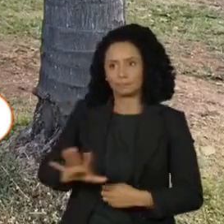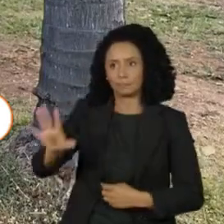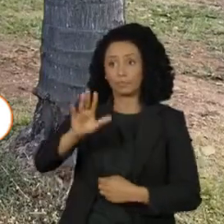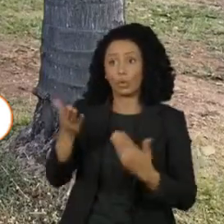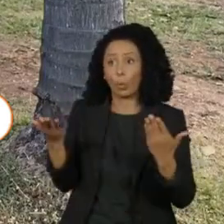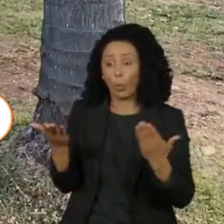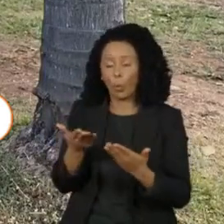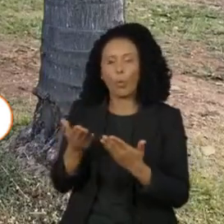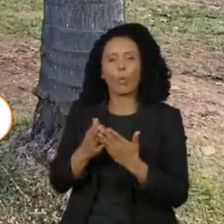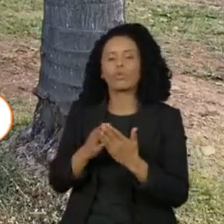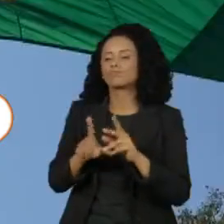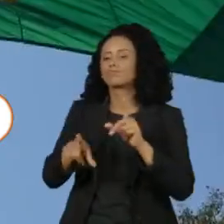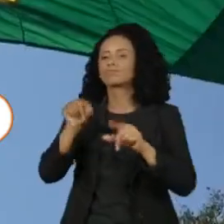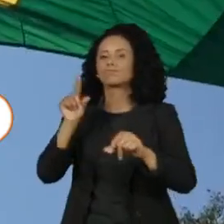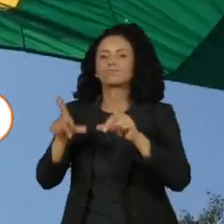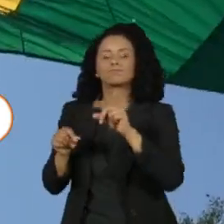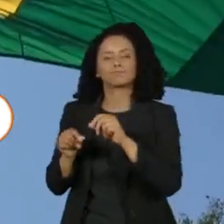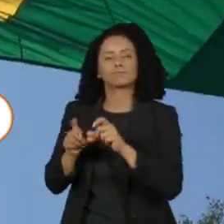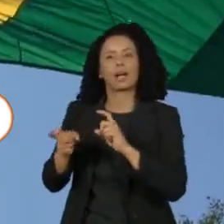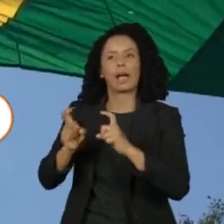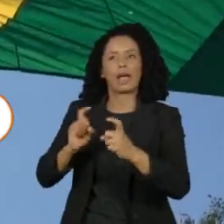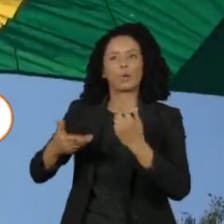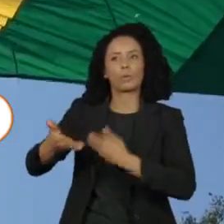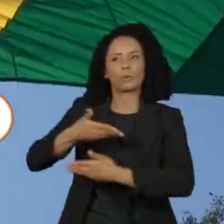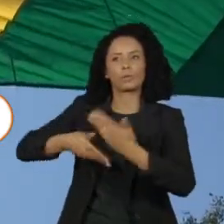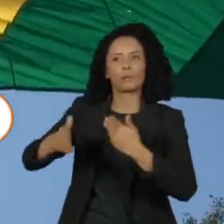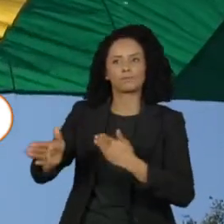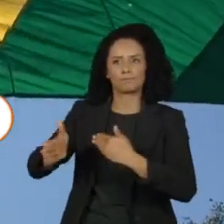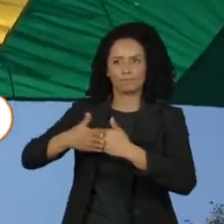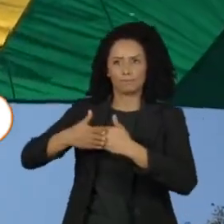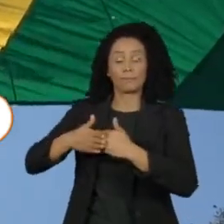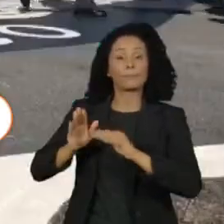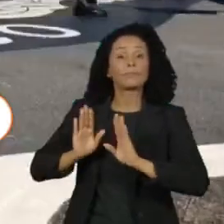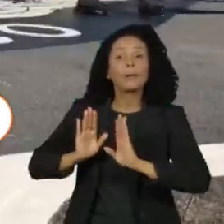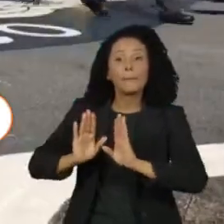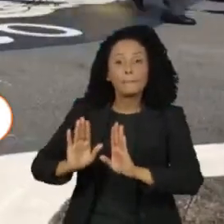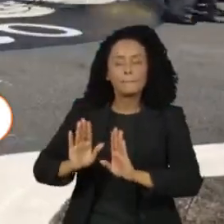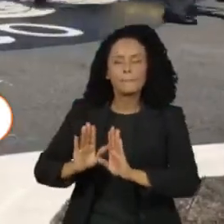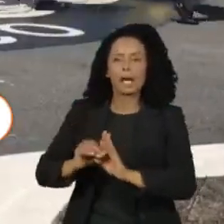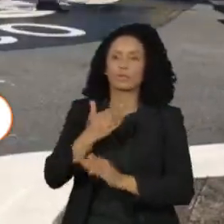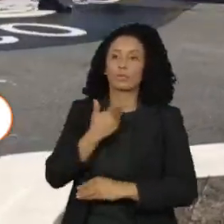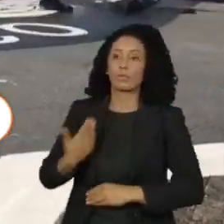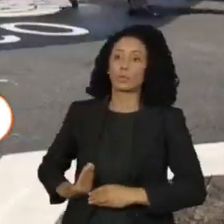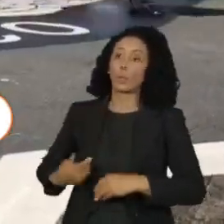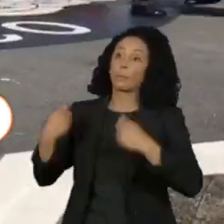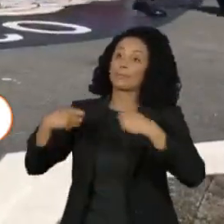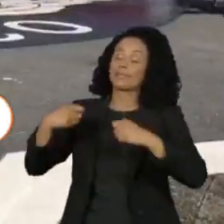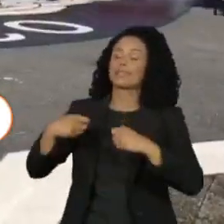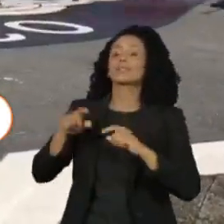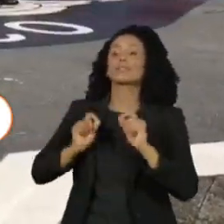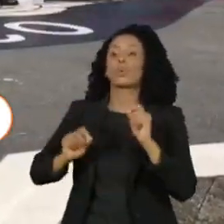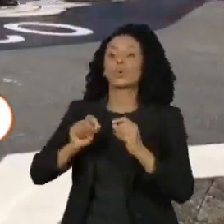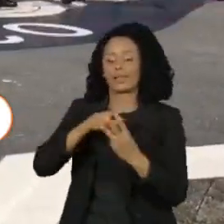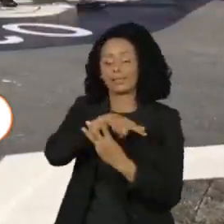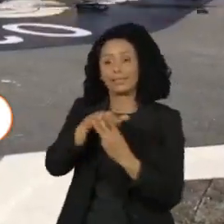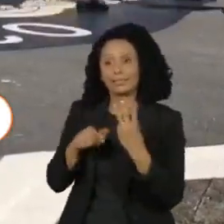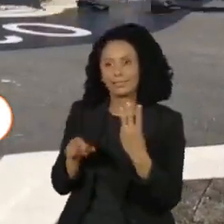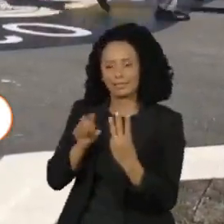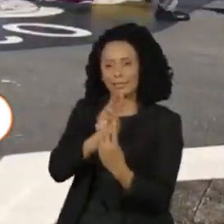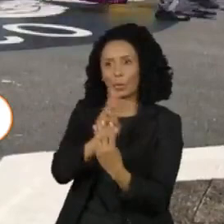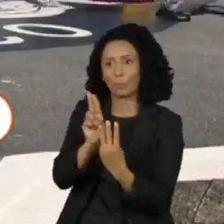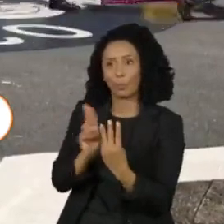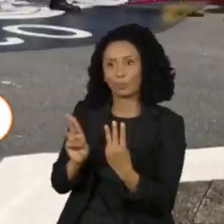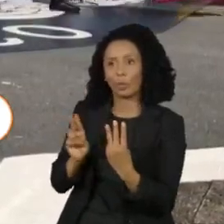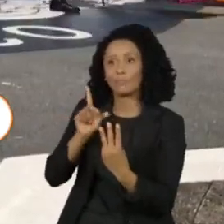discricionária pelos governadores mas como essa alteração o governador terá que escolher entre os três nomes da lista